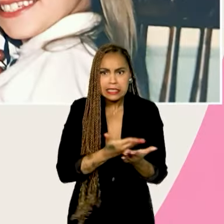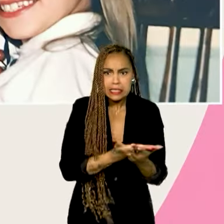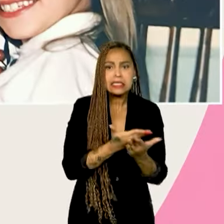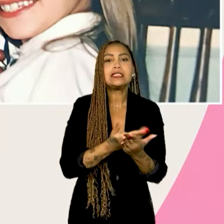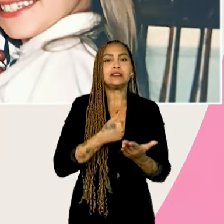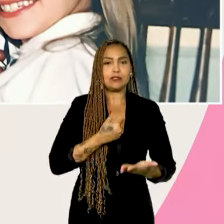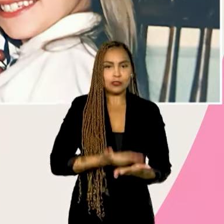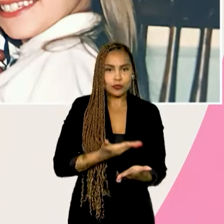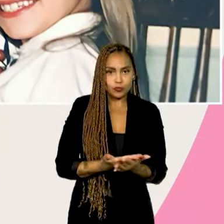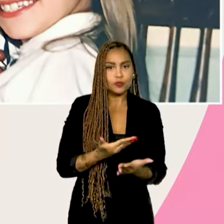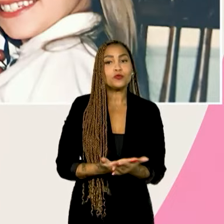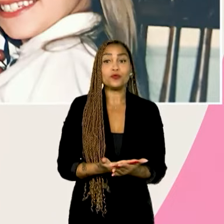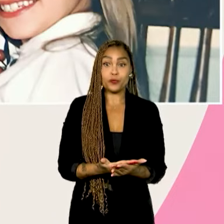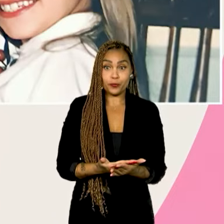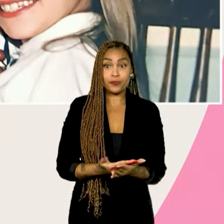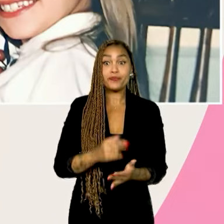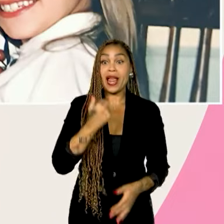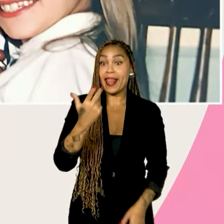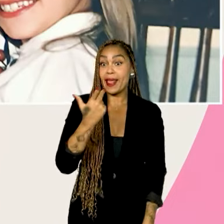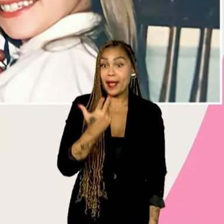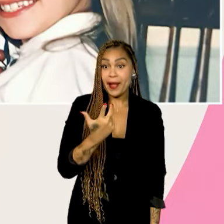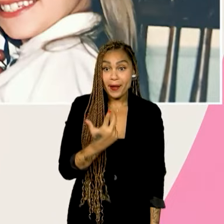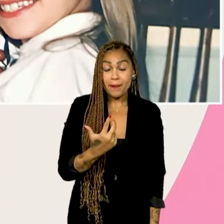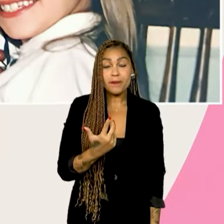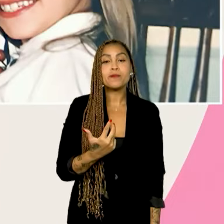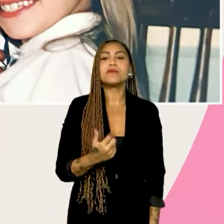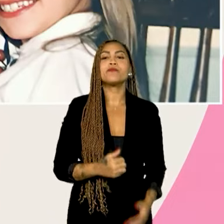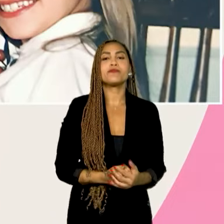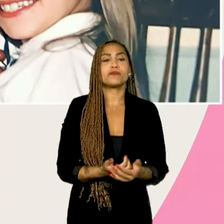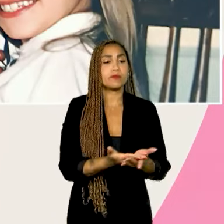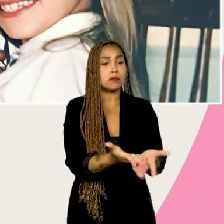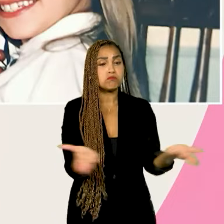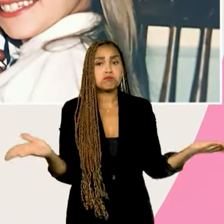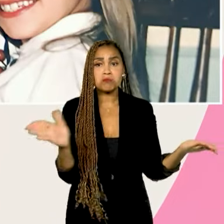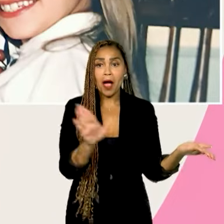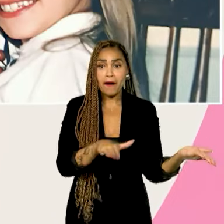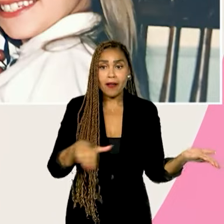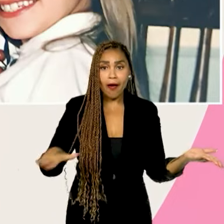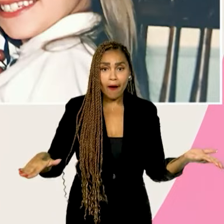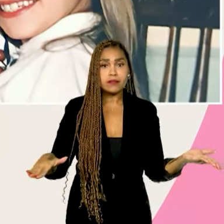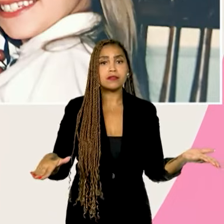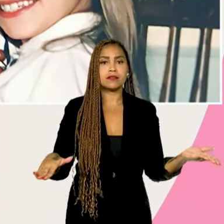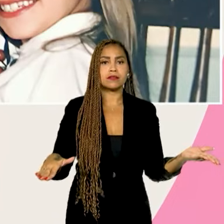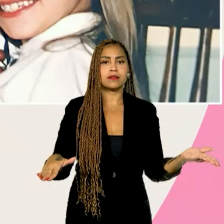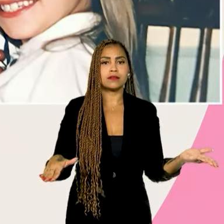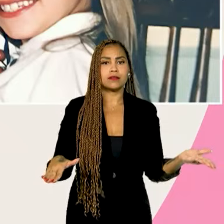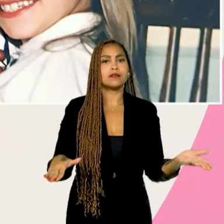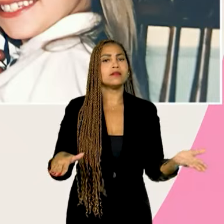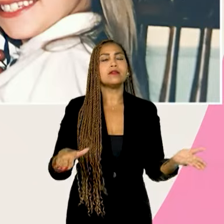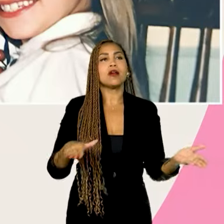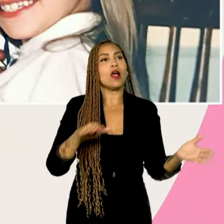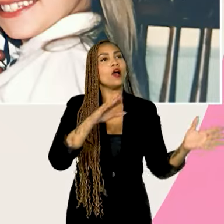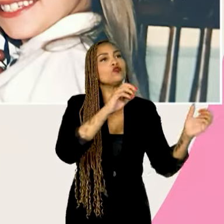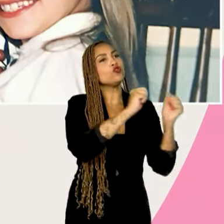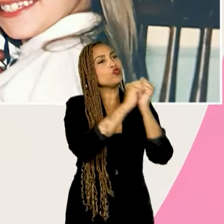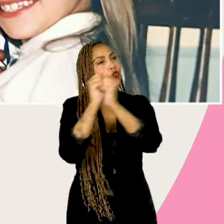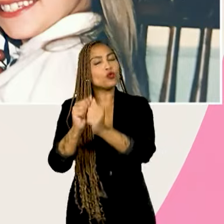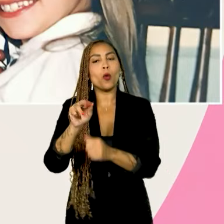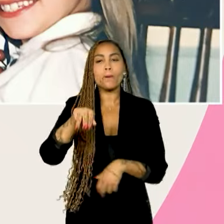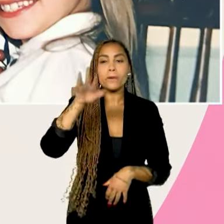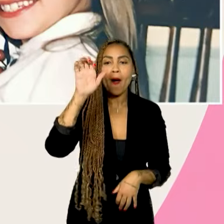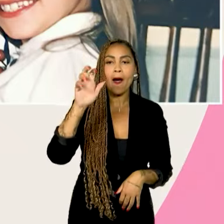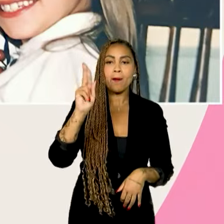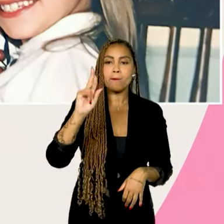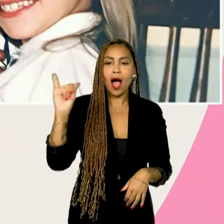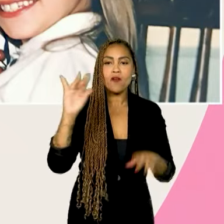Sim, lo cartejano, todo bien. E aí elas foram, assim, foi mãe, foi pai, foi a galera toda, foi a